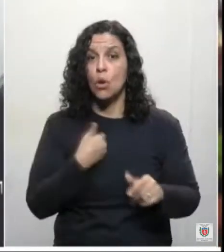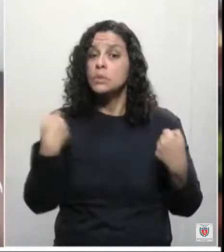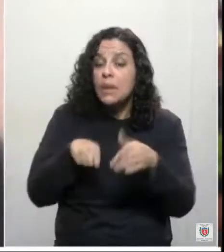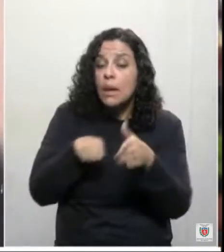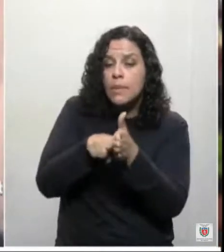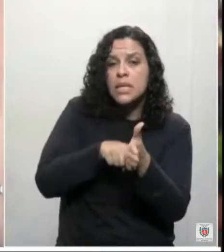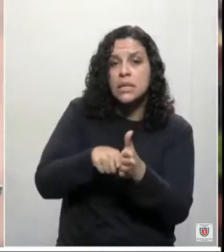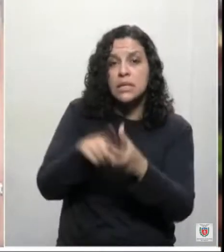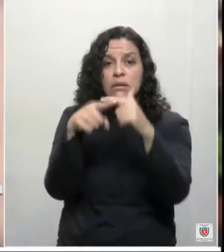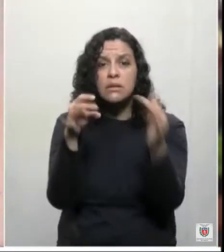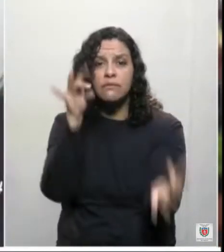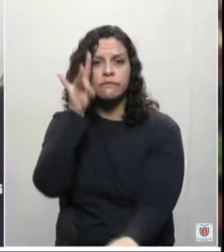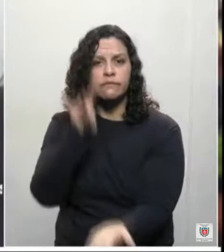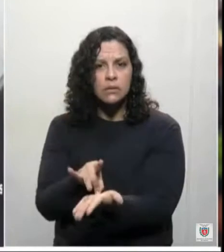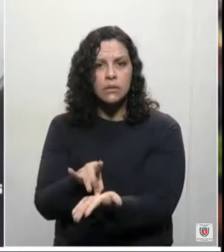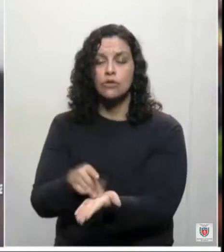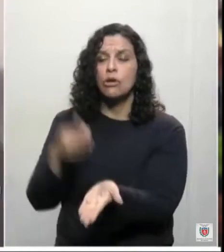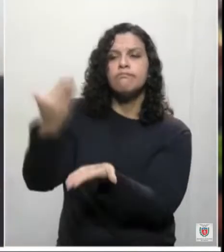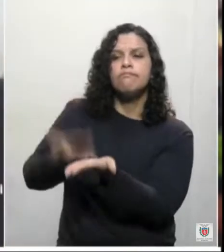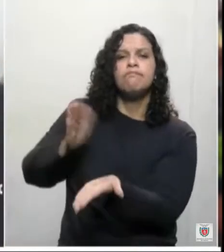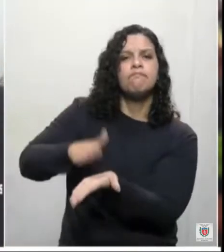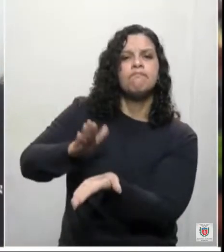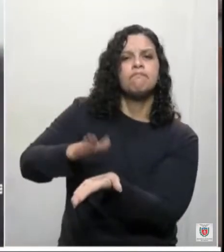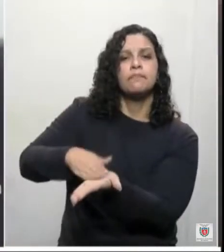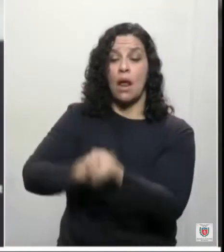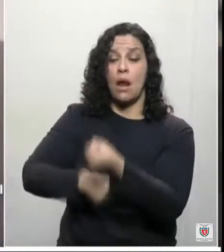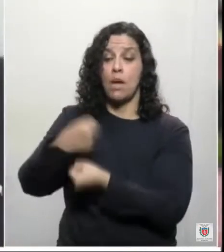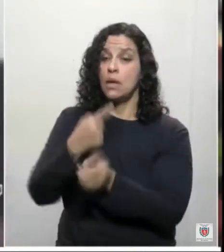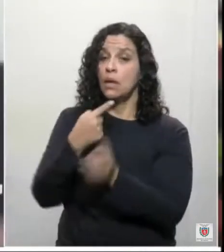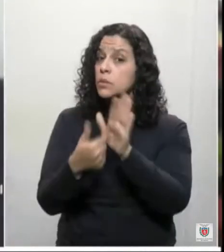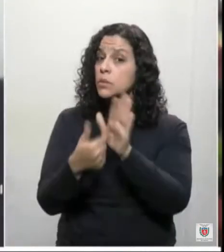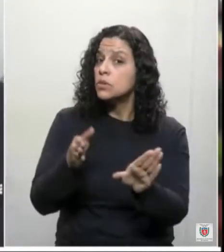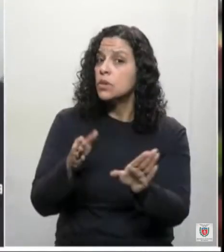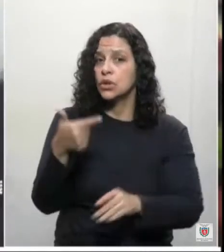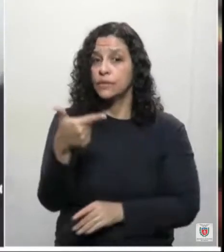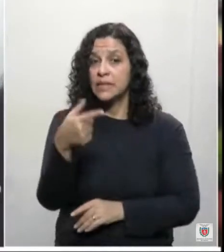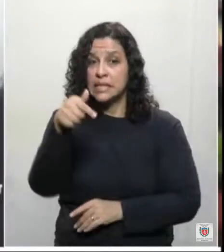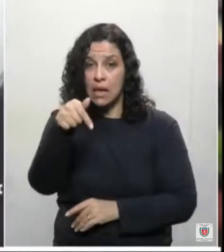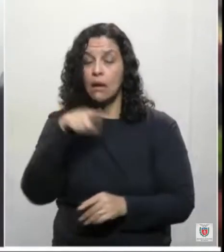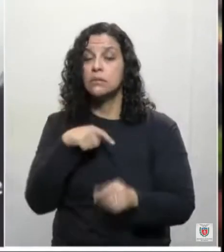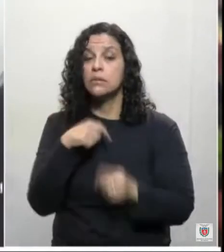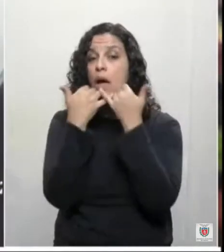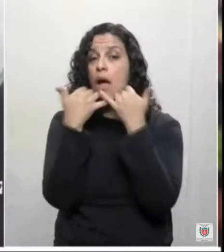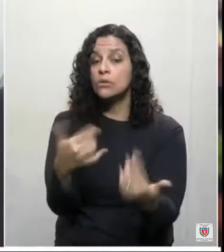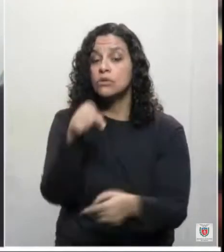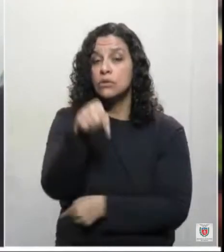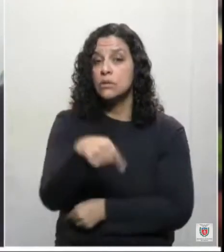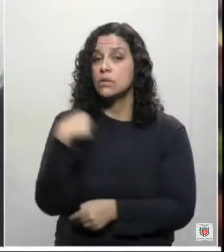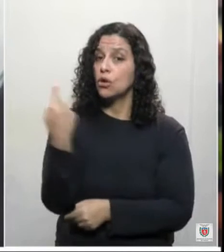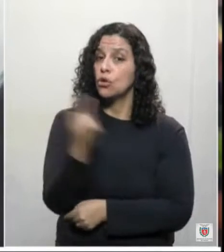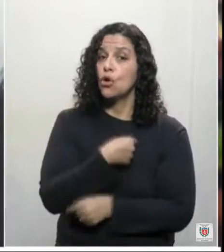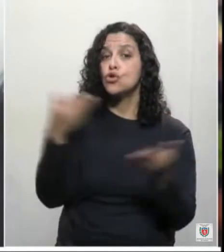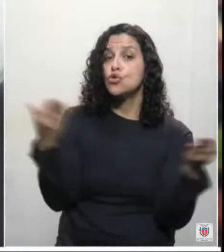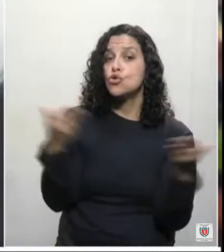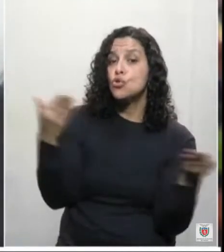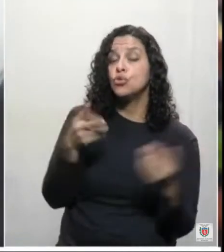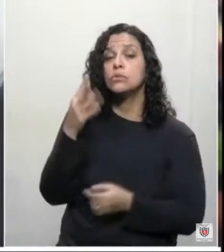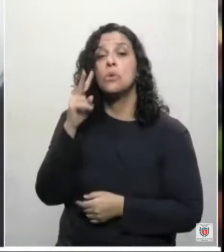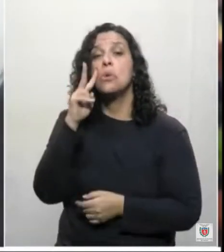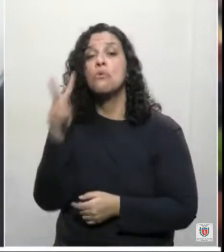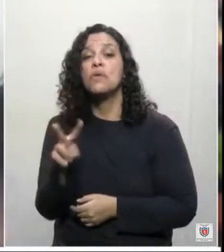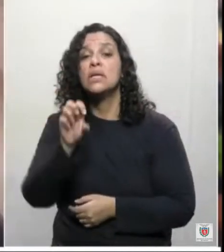científico. Já venho cobrando isso desde o ano passado. E, presidente, dia 27 tem audiência pública. Até hoje a gente não tem acesso